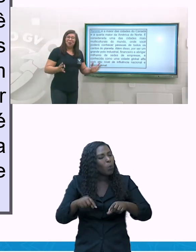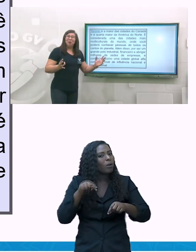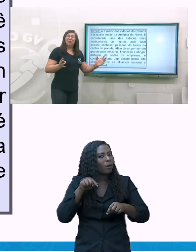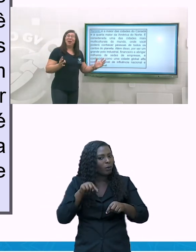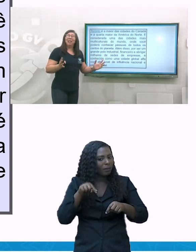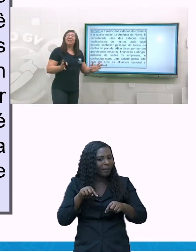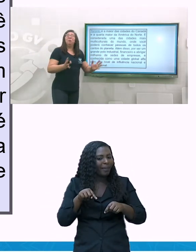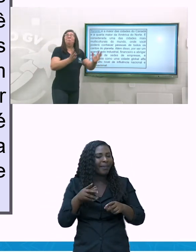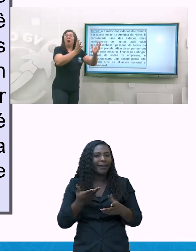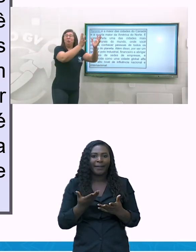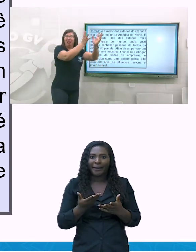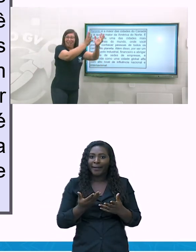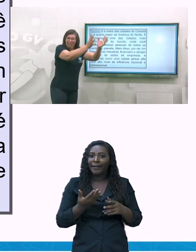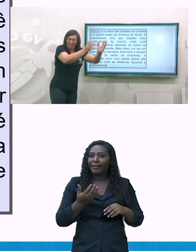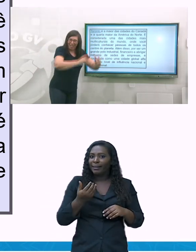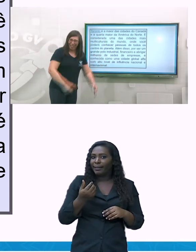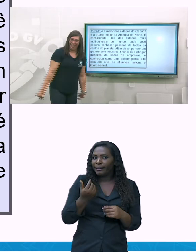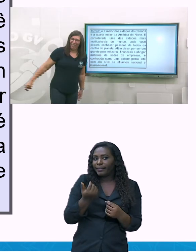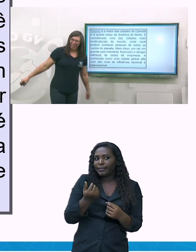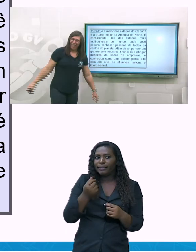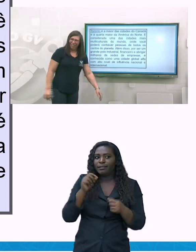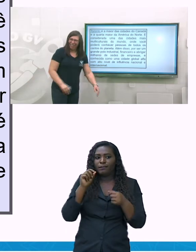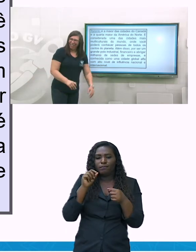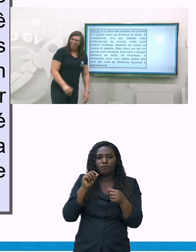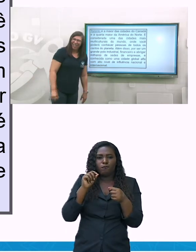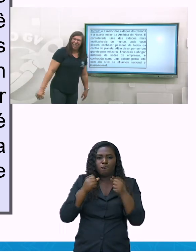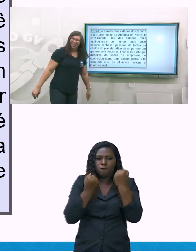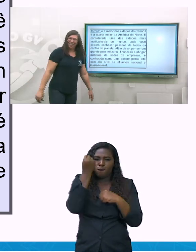brincar? Toronto é a São Paulo canadense.